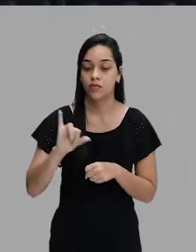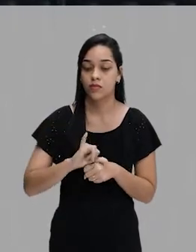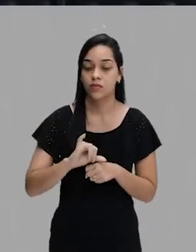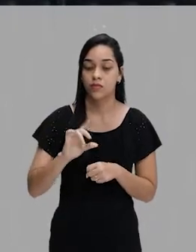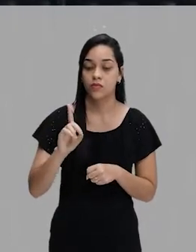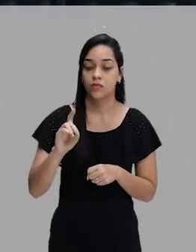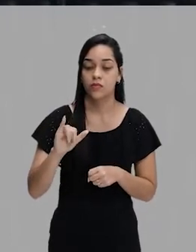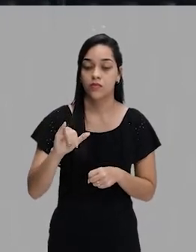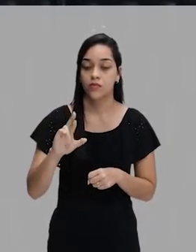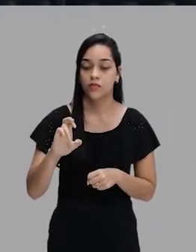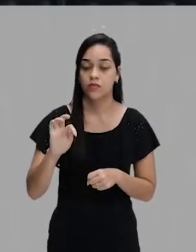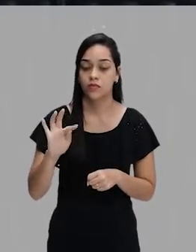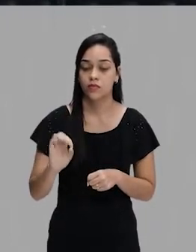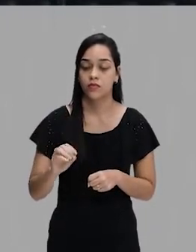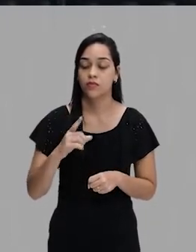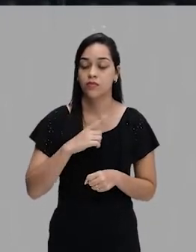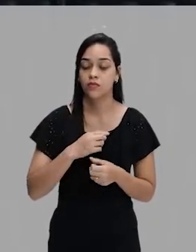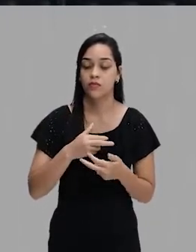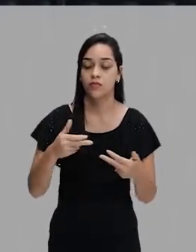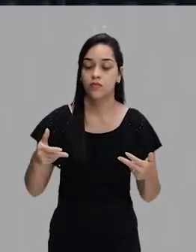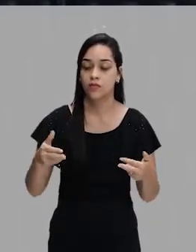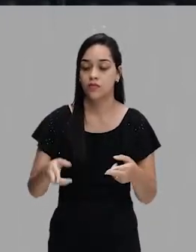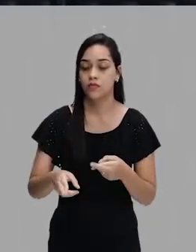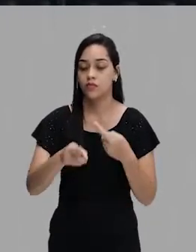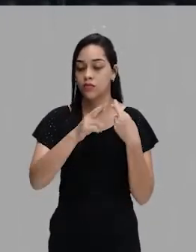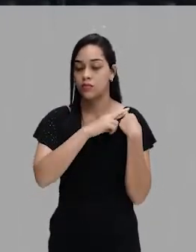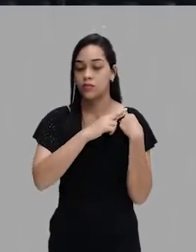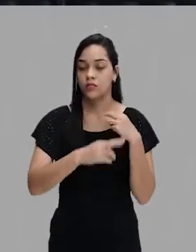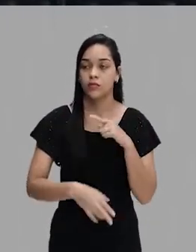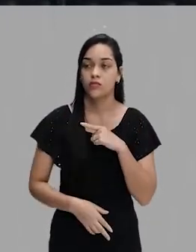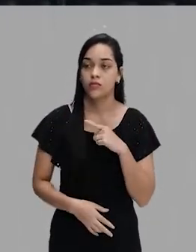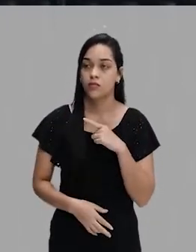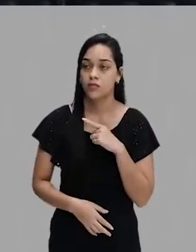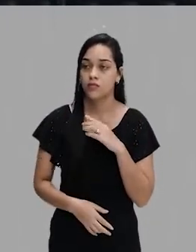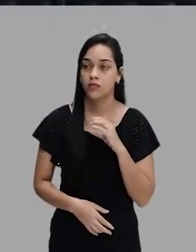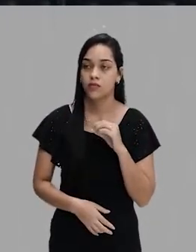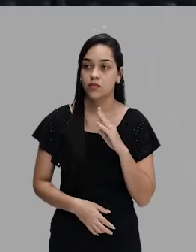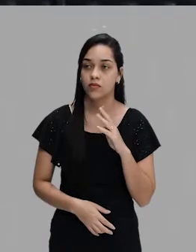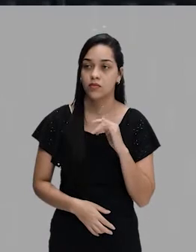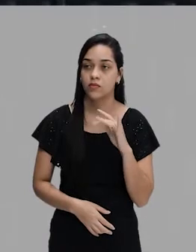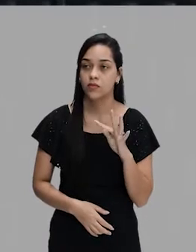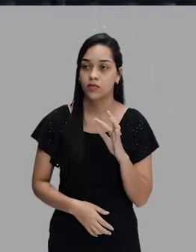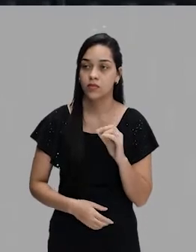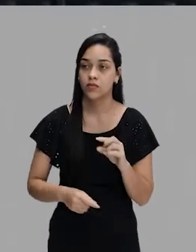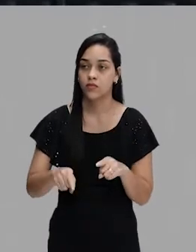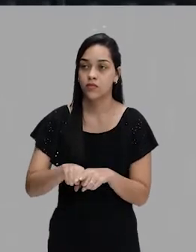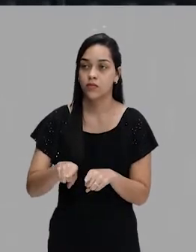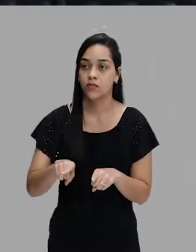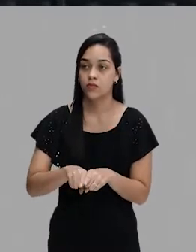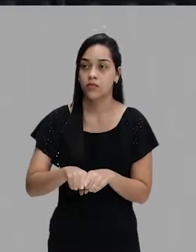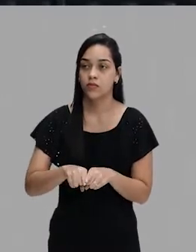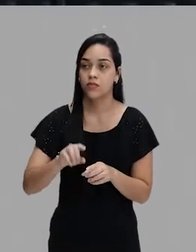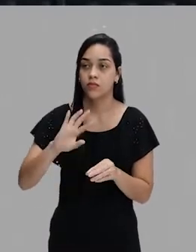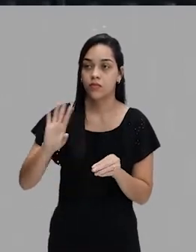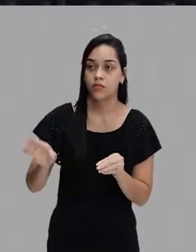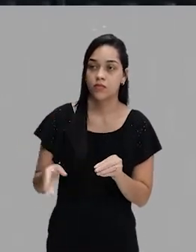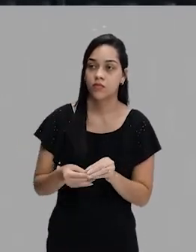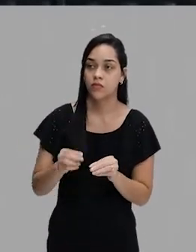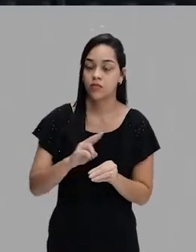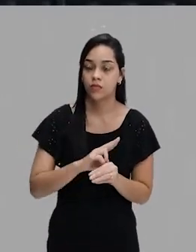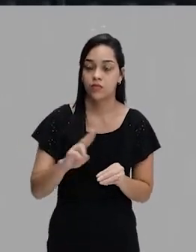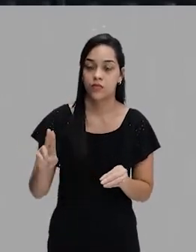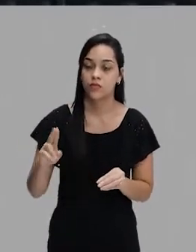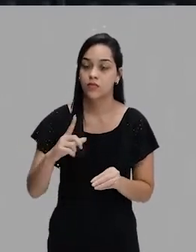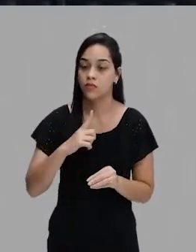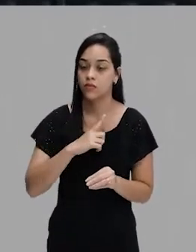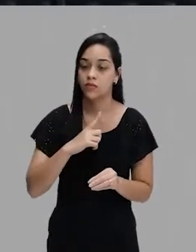indireto. Orações terão respectivas funções de objeto direto, de objeto indireto, de complemento nominal. Aí eu